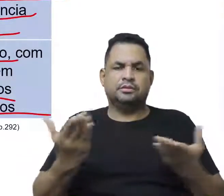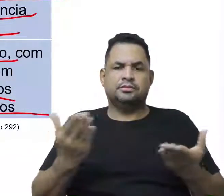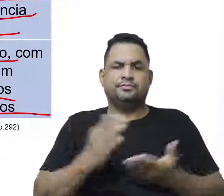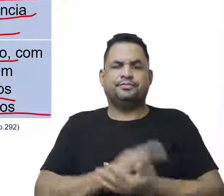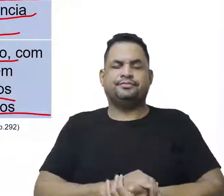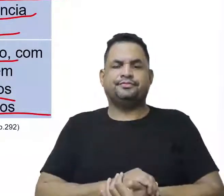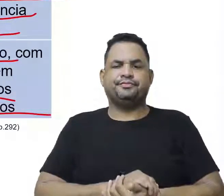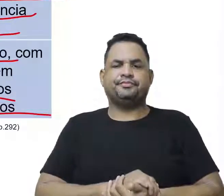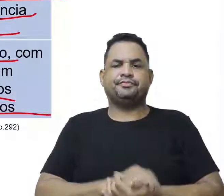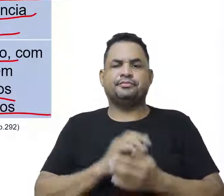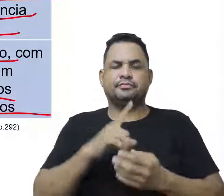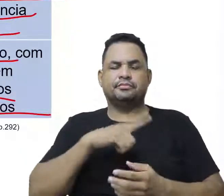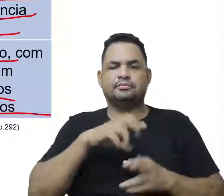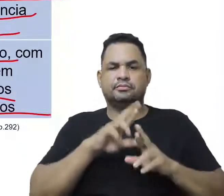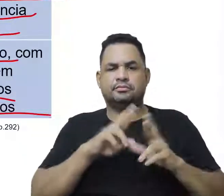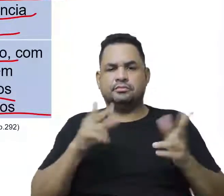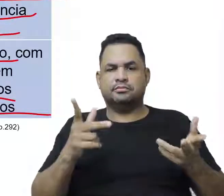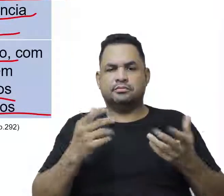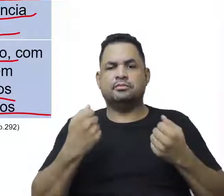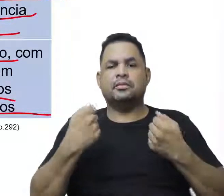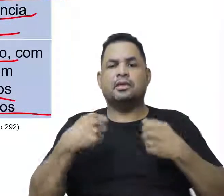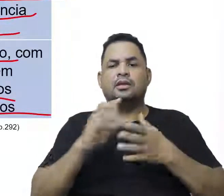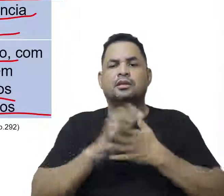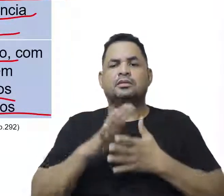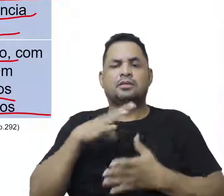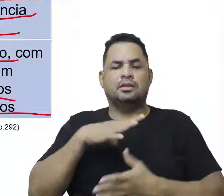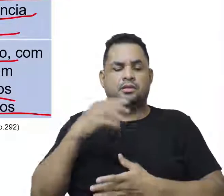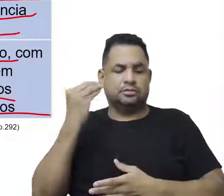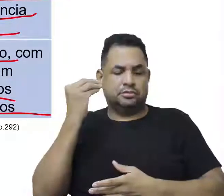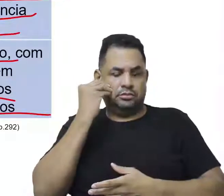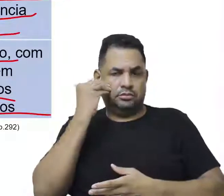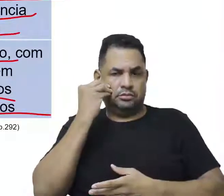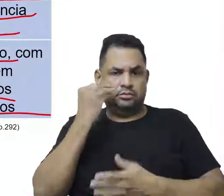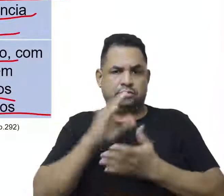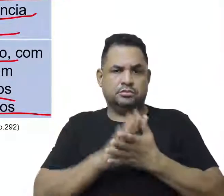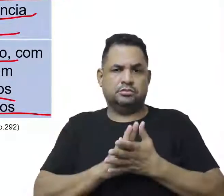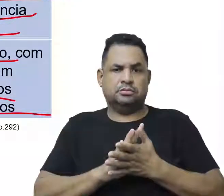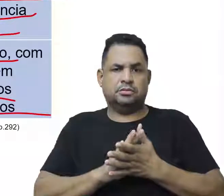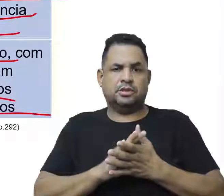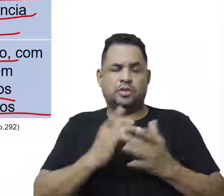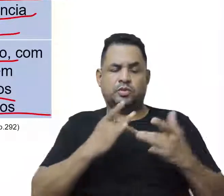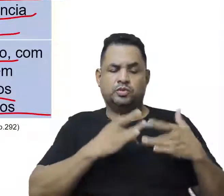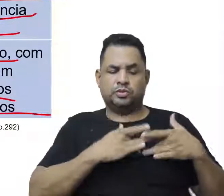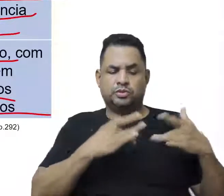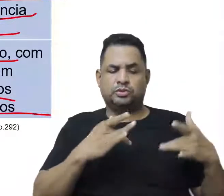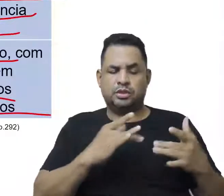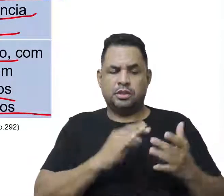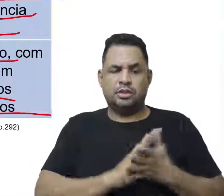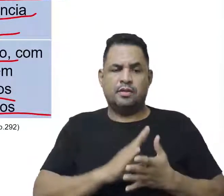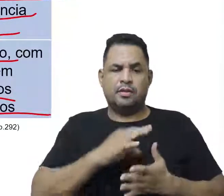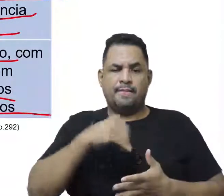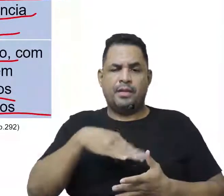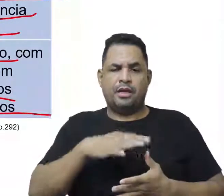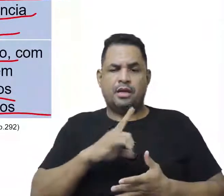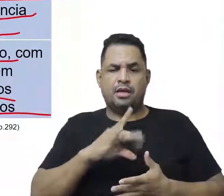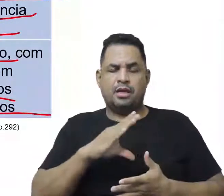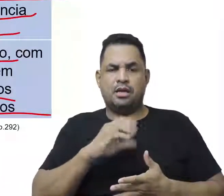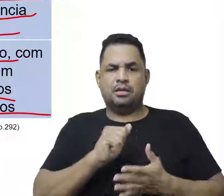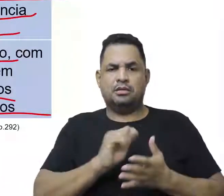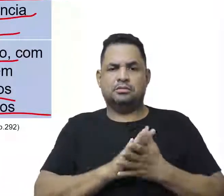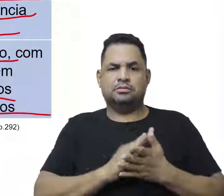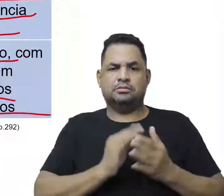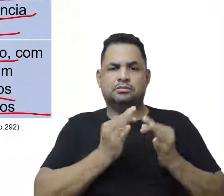tem muita diferença então aí vocês podem ter sua experiência de solidariedade mecânica onde os papéis sociais são